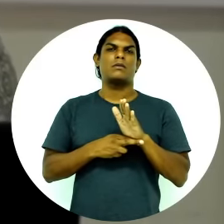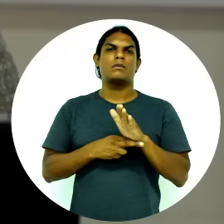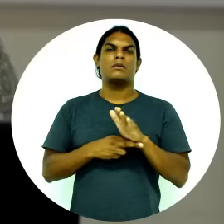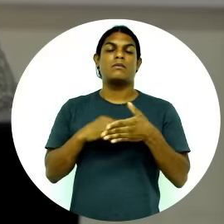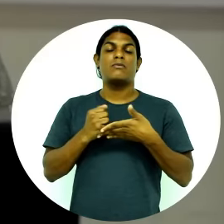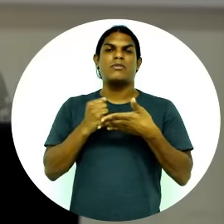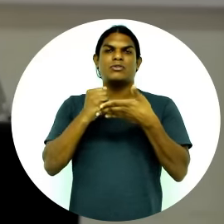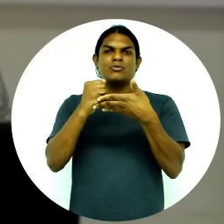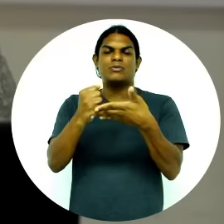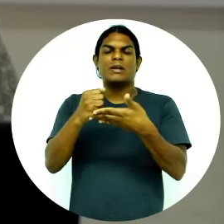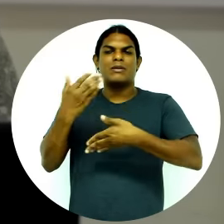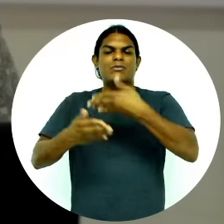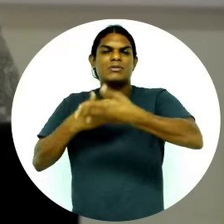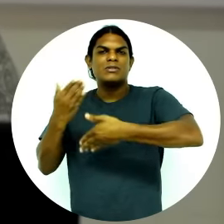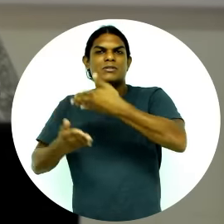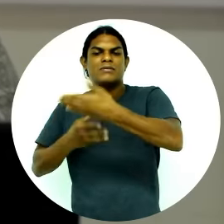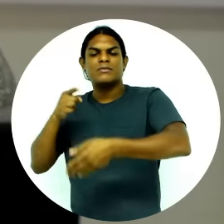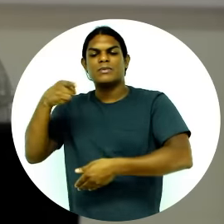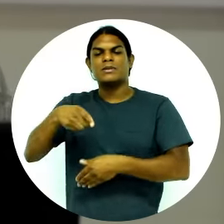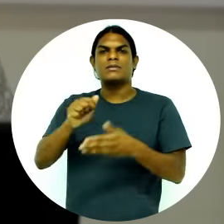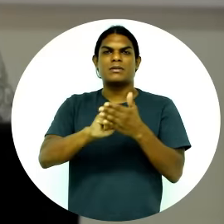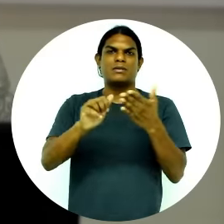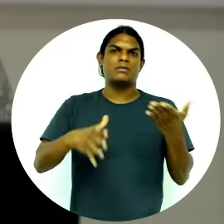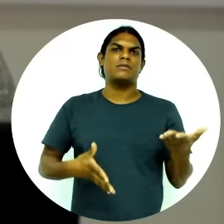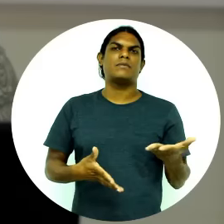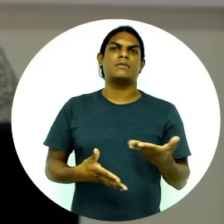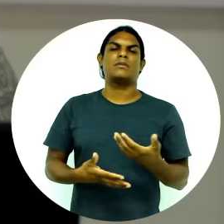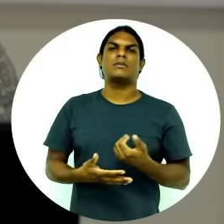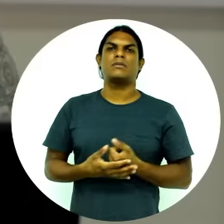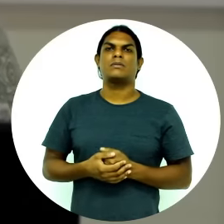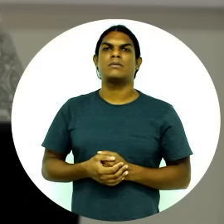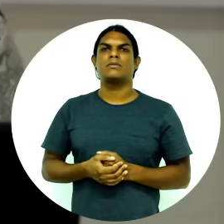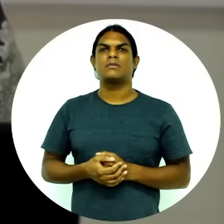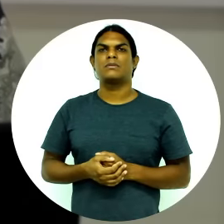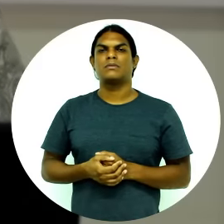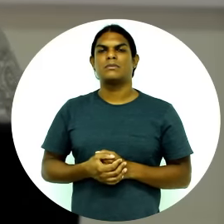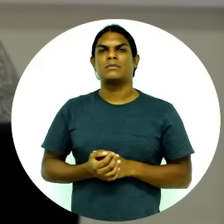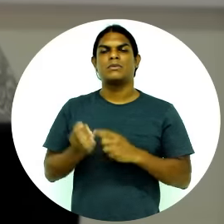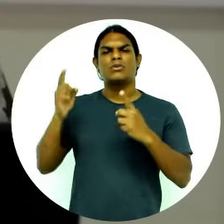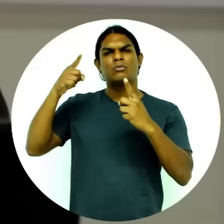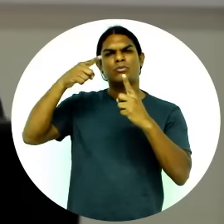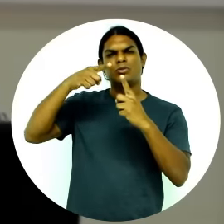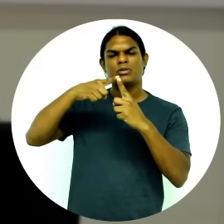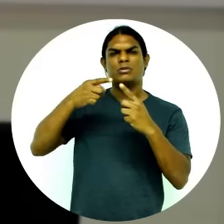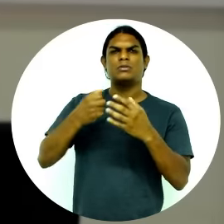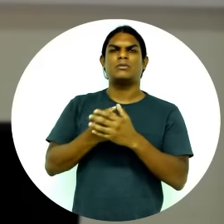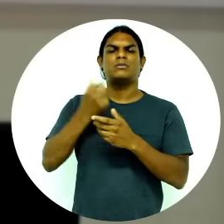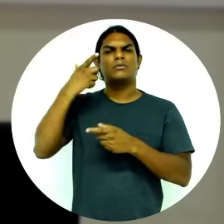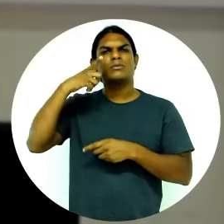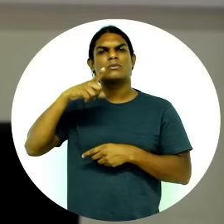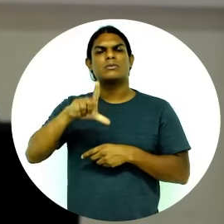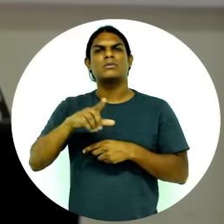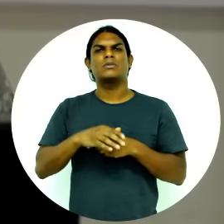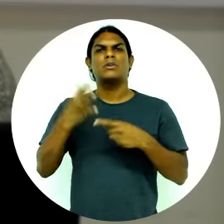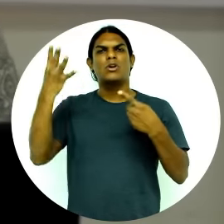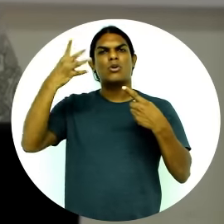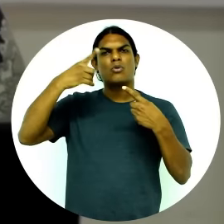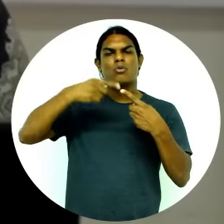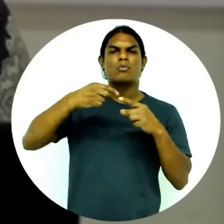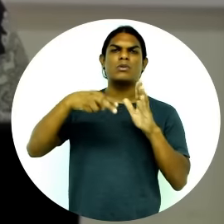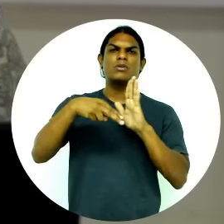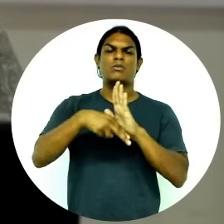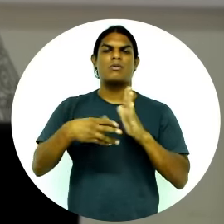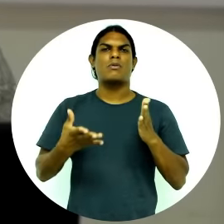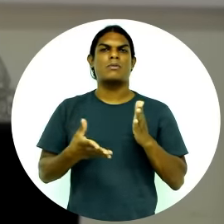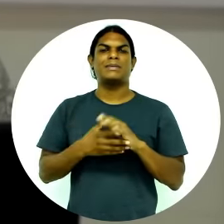subordinados. Nesse sentido, a avaliação feita entre gerente e o próprio avaliado